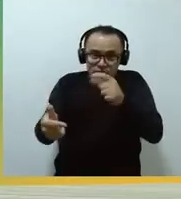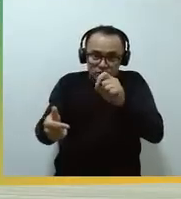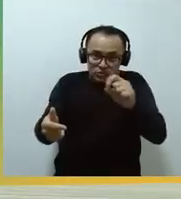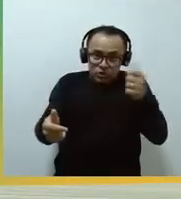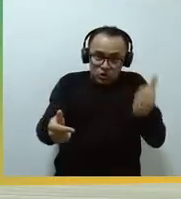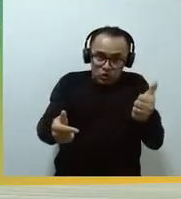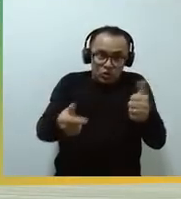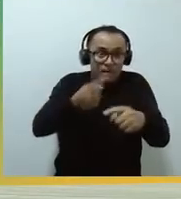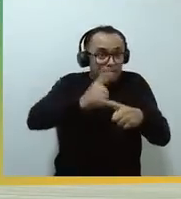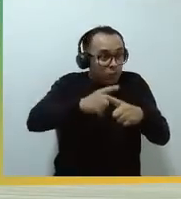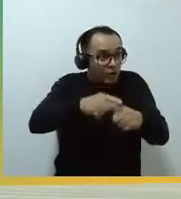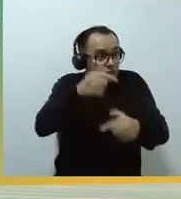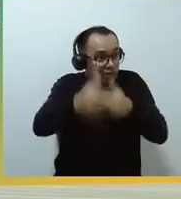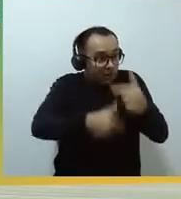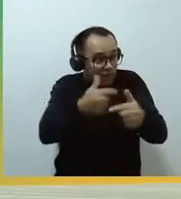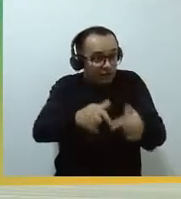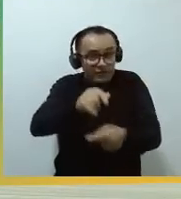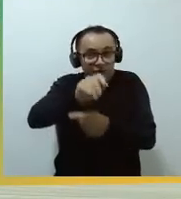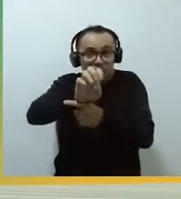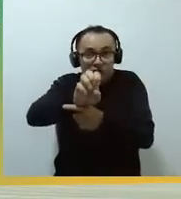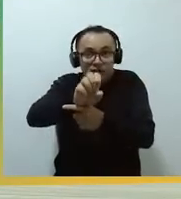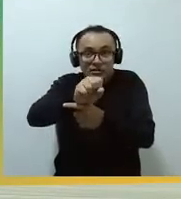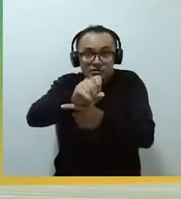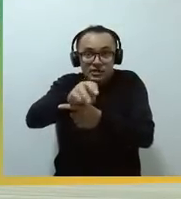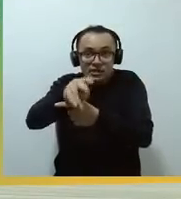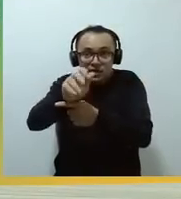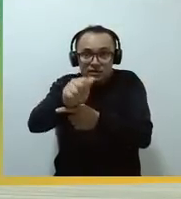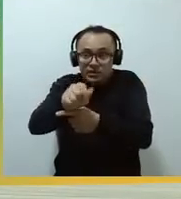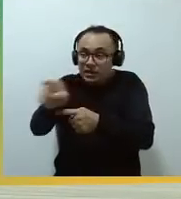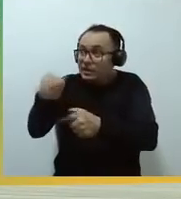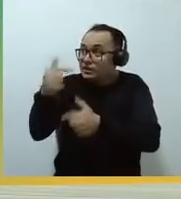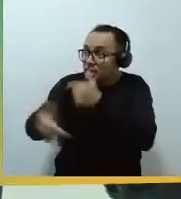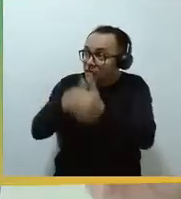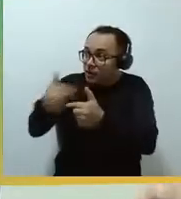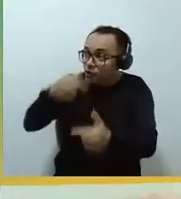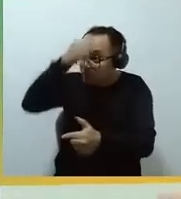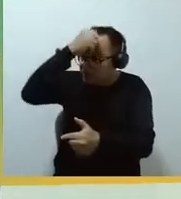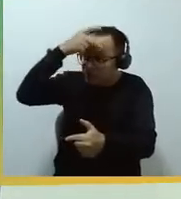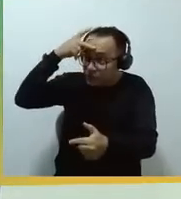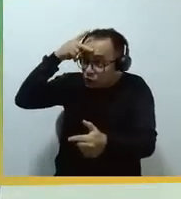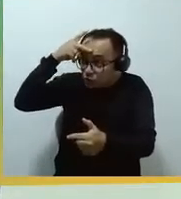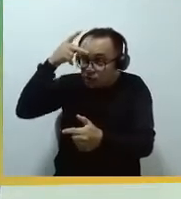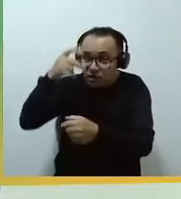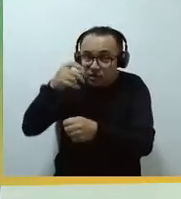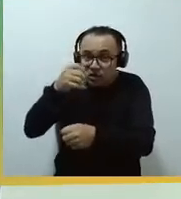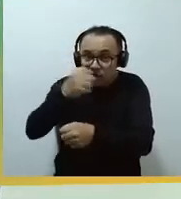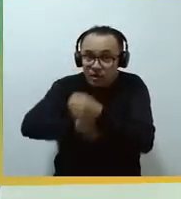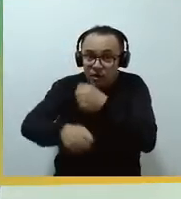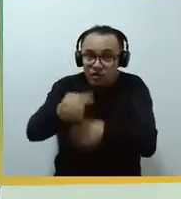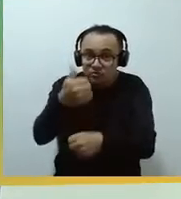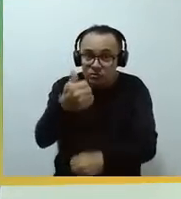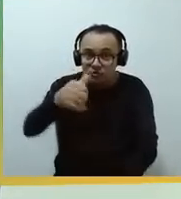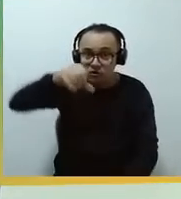na Serrana Engenharia. Sim, mas se o cara trabalhou na prefeitura e trabalhava em 83, ele entrou em